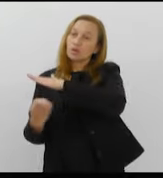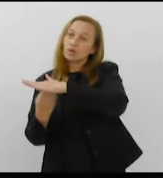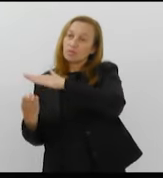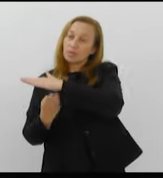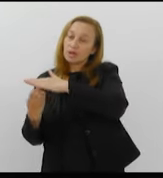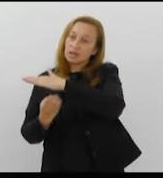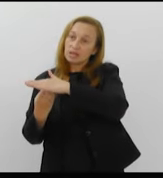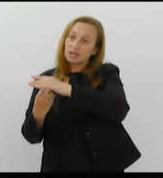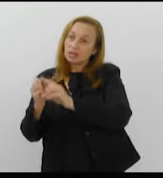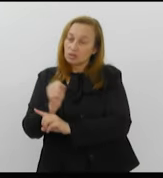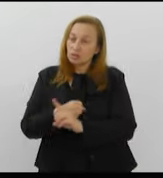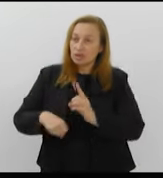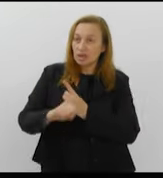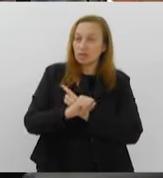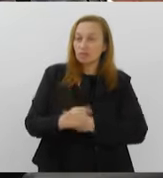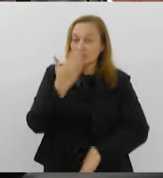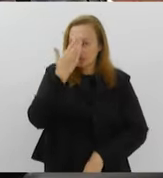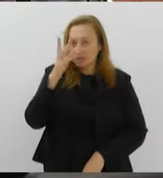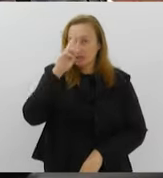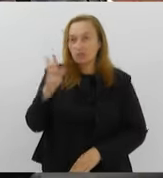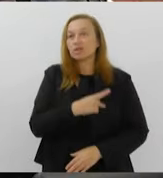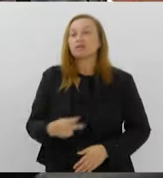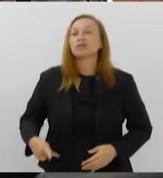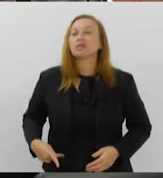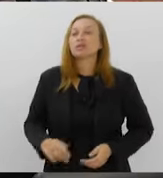sociais. Muito obrigado, senhor presidente.